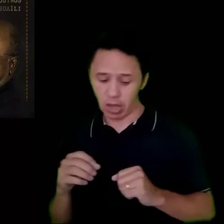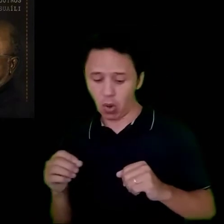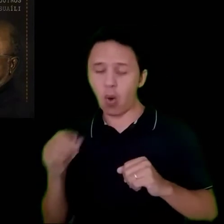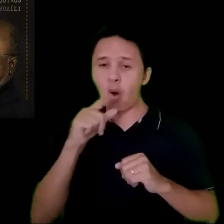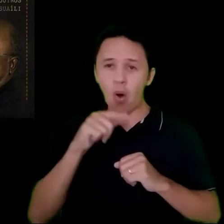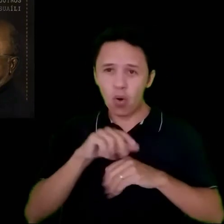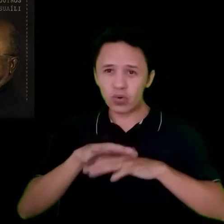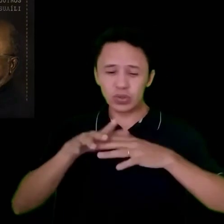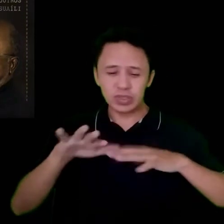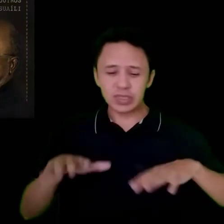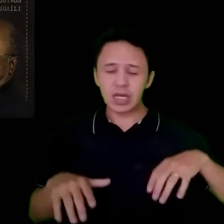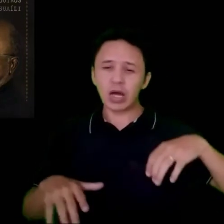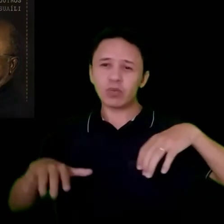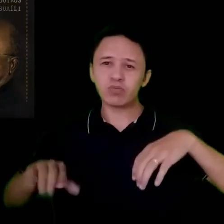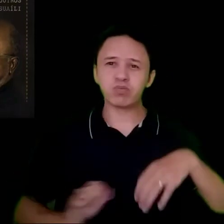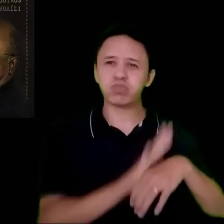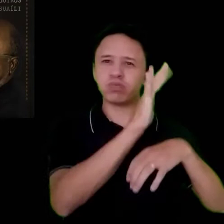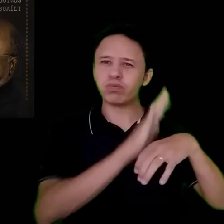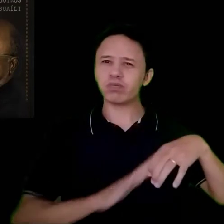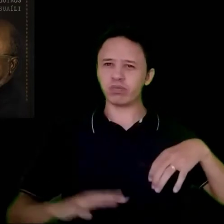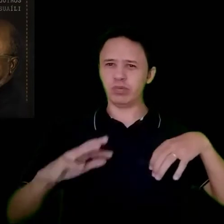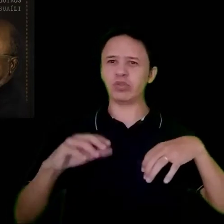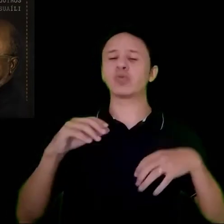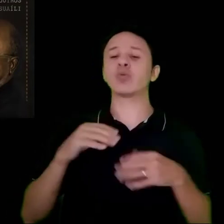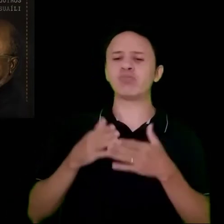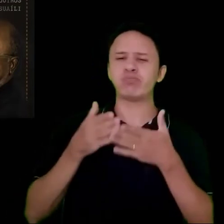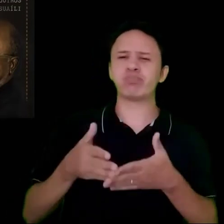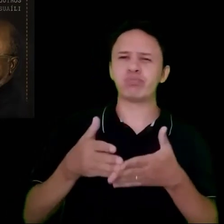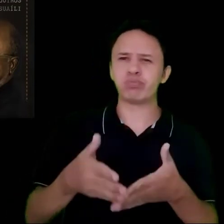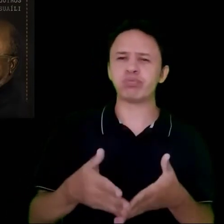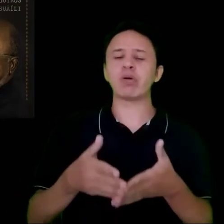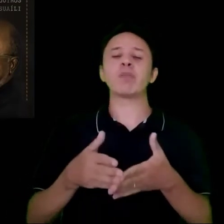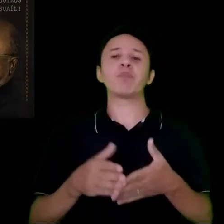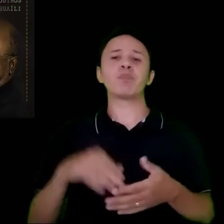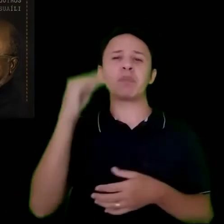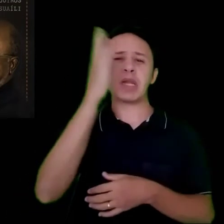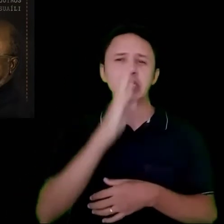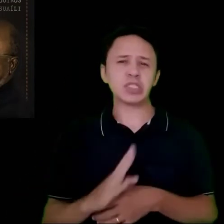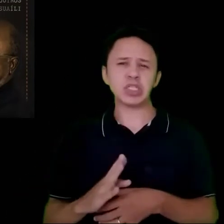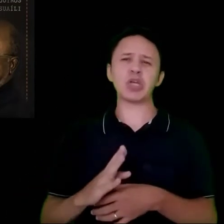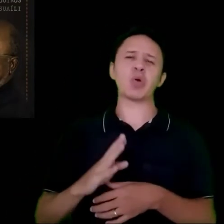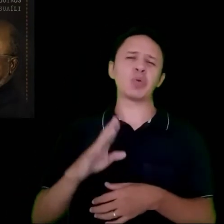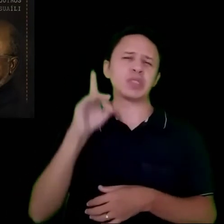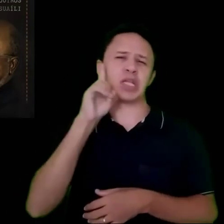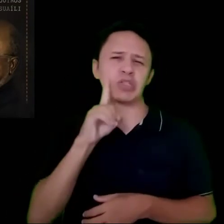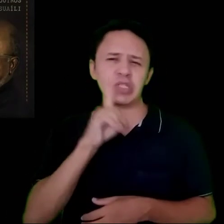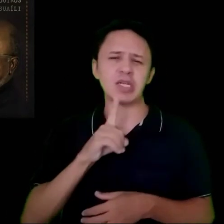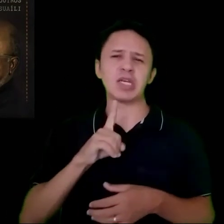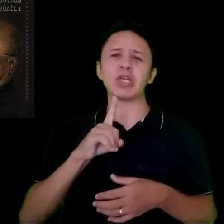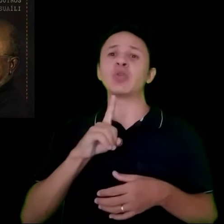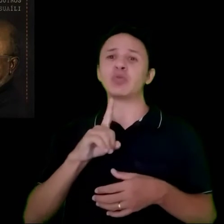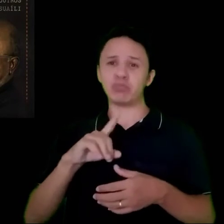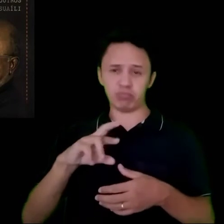20 milhões de africanos escravizados pelo Atlântico, especialmente para onde hoje são Brasil e Estados Unidos, além do Caribe. Segundo a